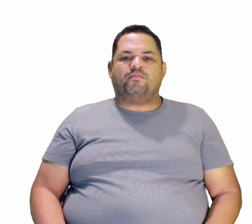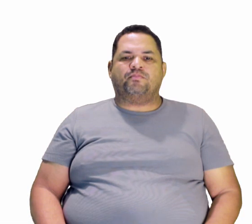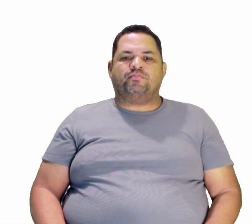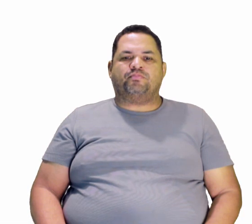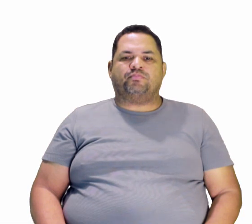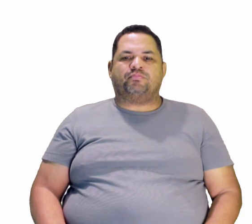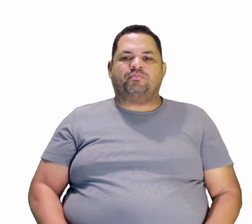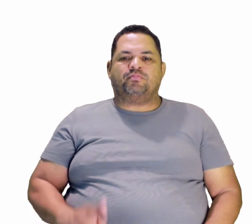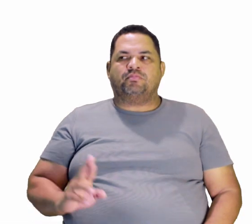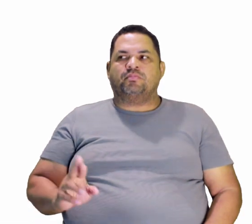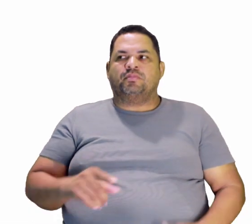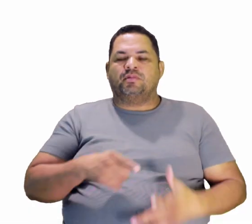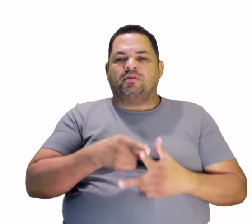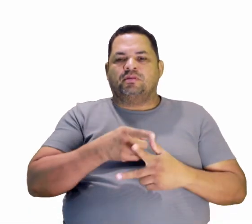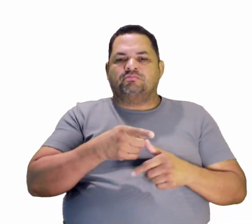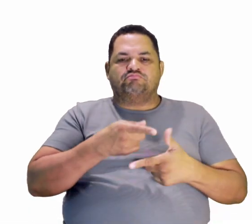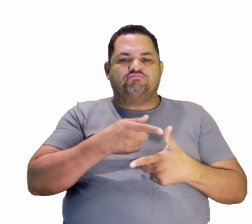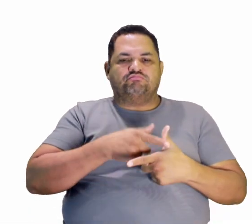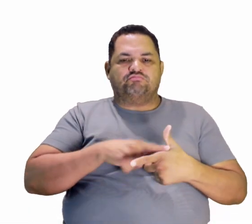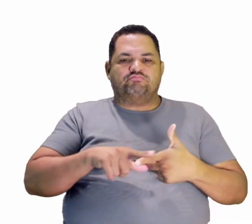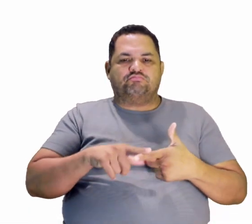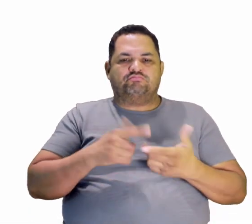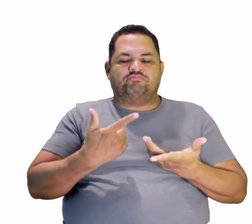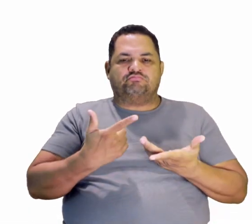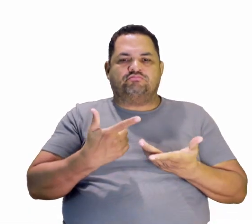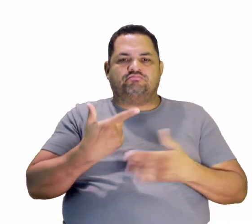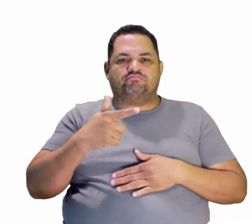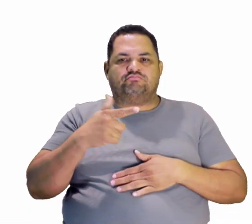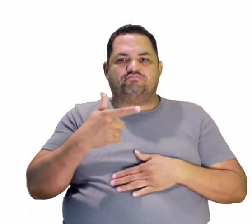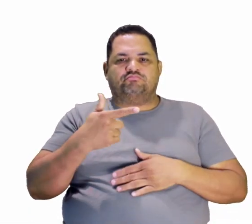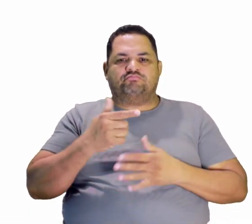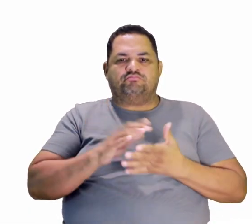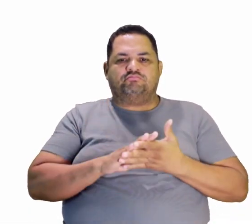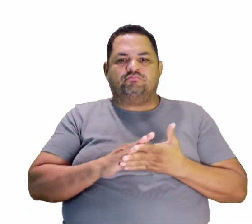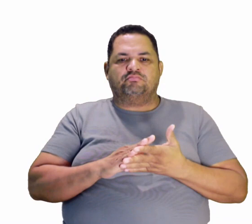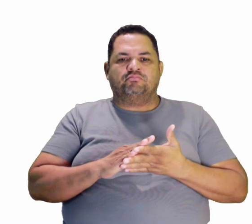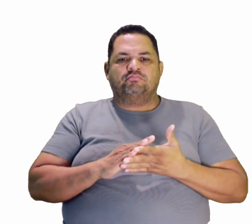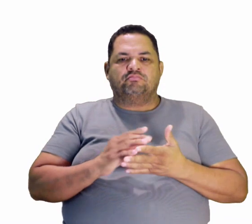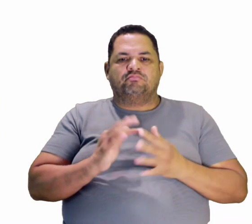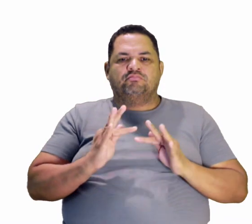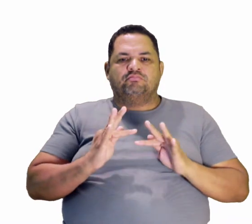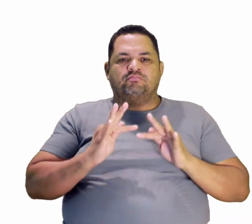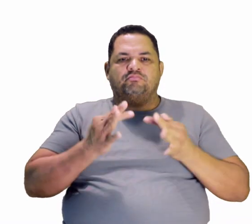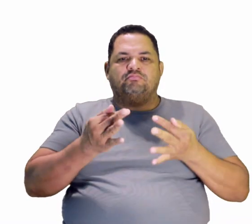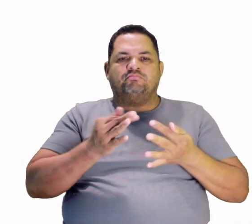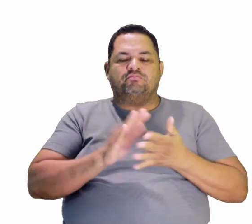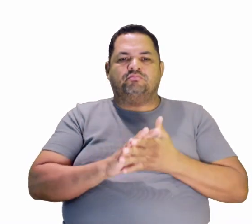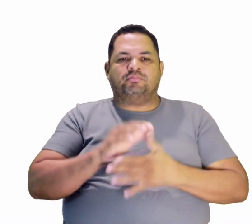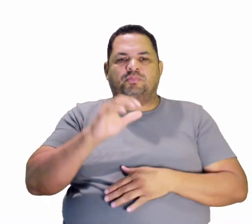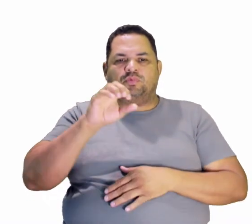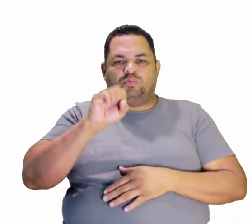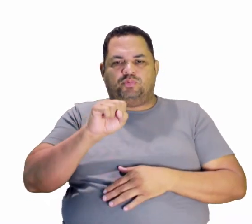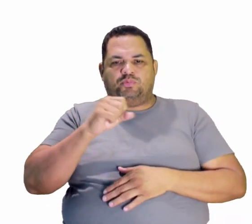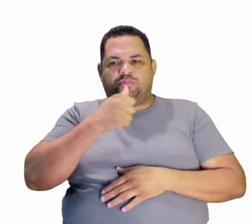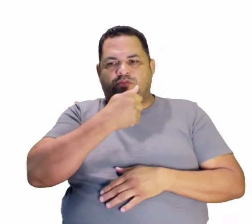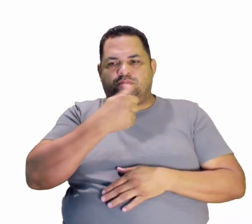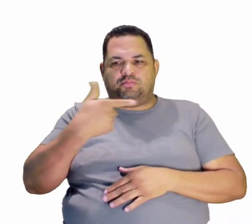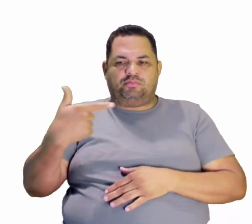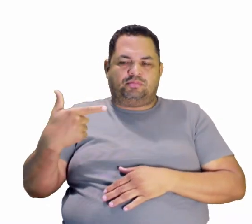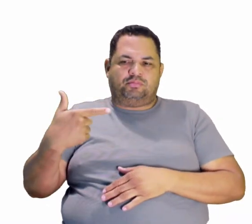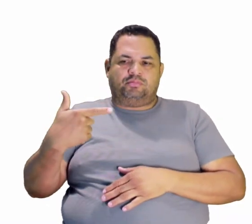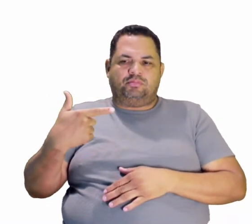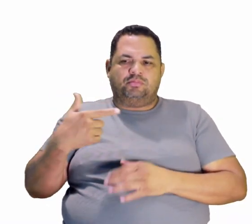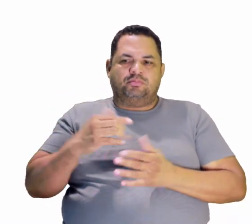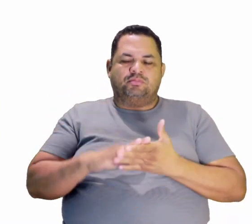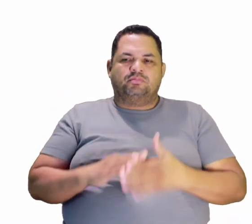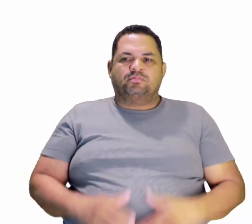Quem não dividiu por 5, não tem problema, pessoal. No final vai dar 8 e 12, só que aí os números não vai ser 20, nem